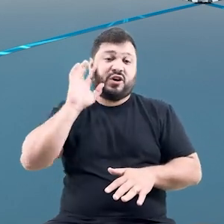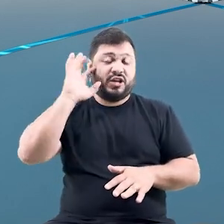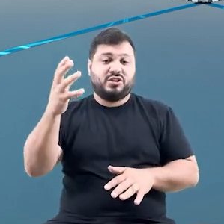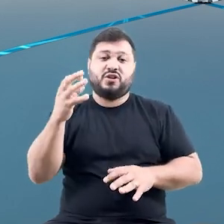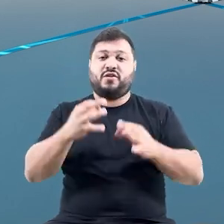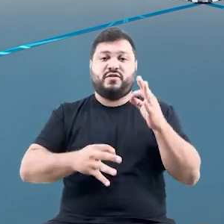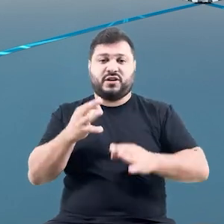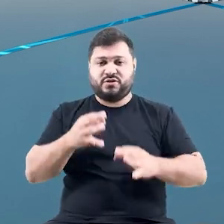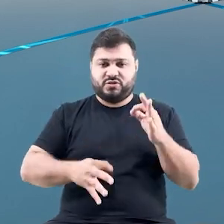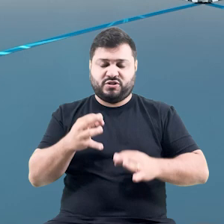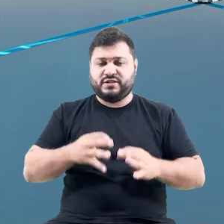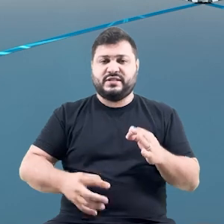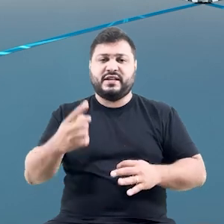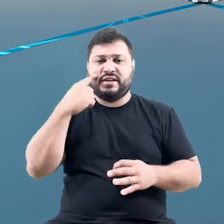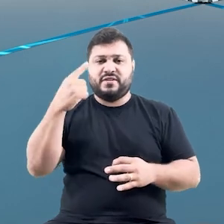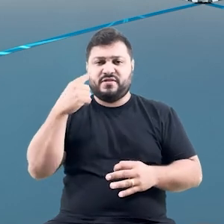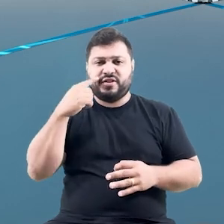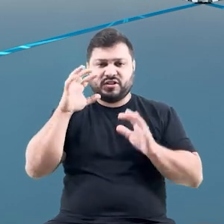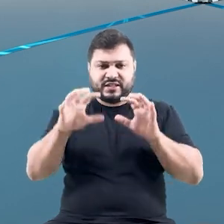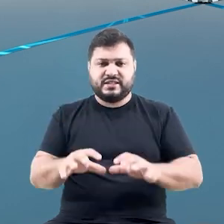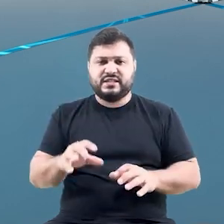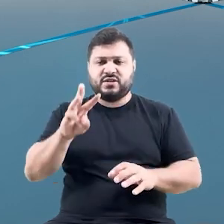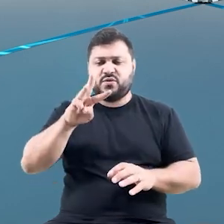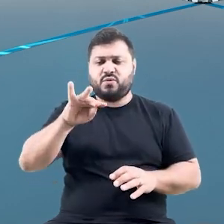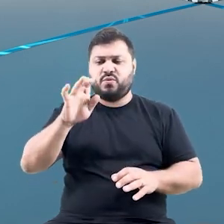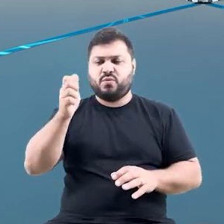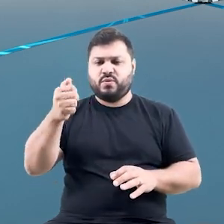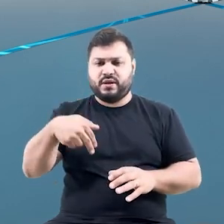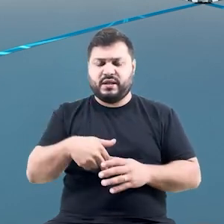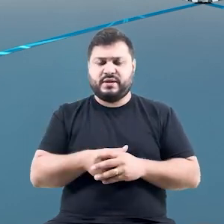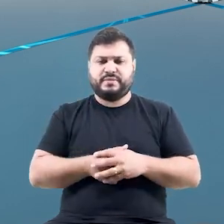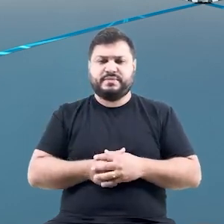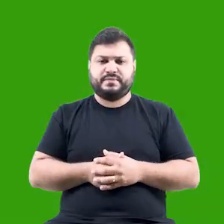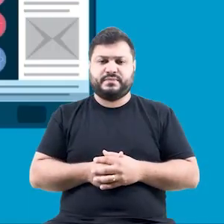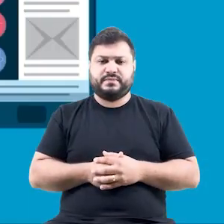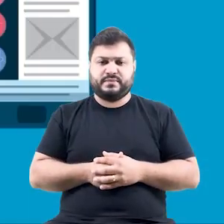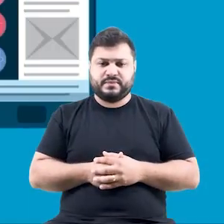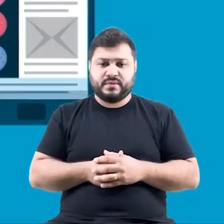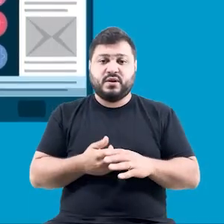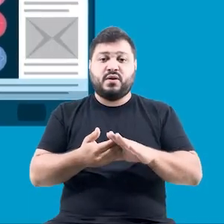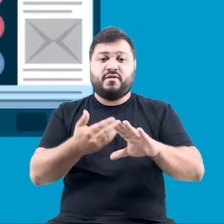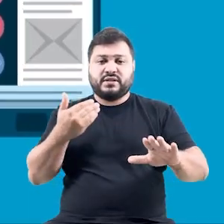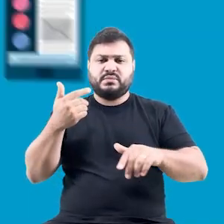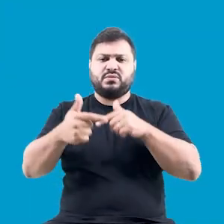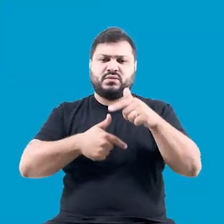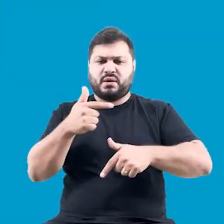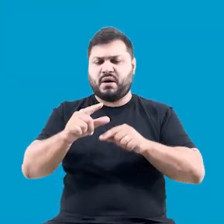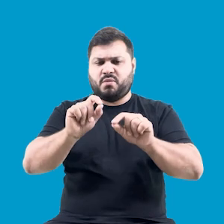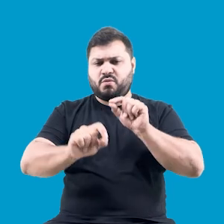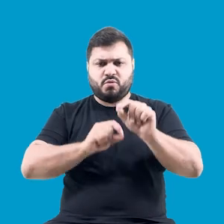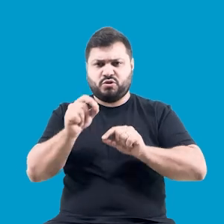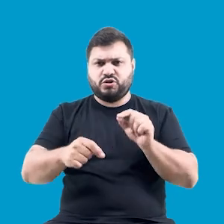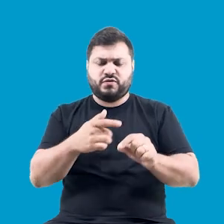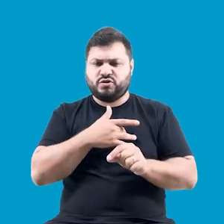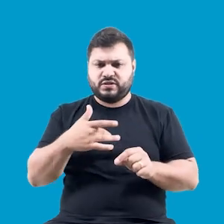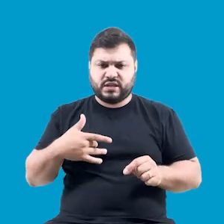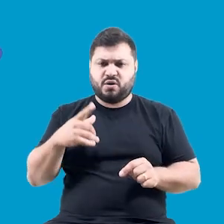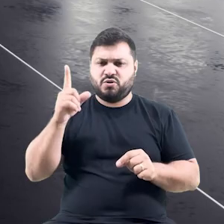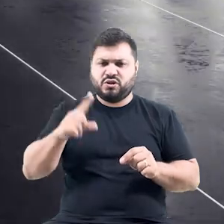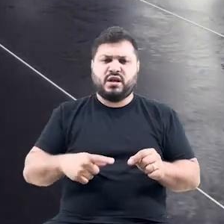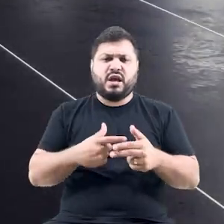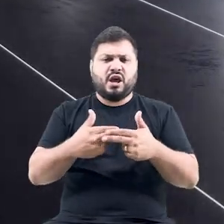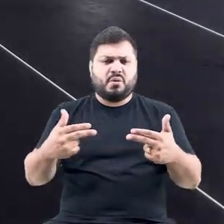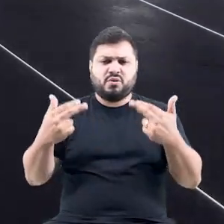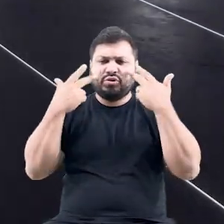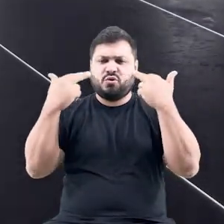é resolvida na justiça. Confira um caso assim com William Nascimento. O afastamento do trabalho por motivo de saúde